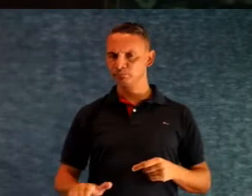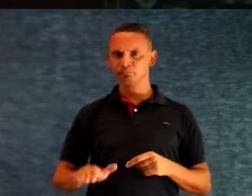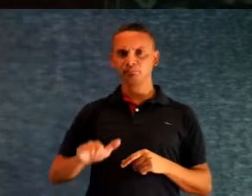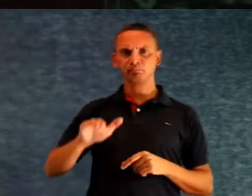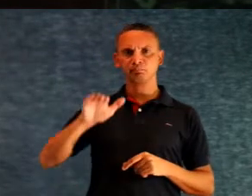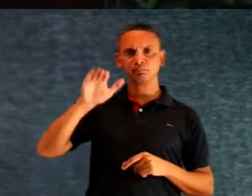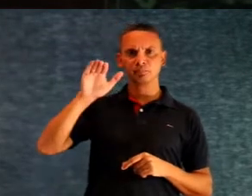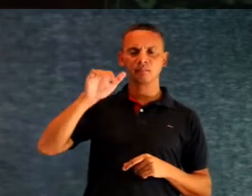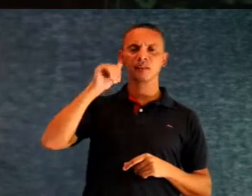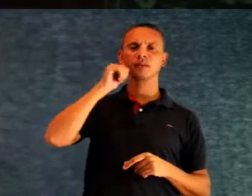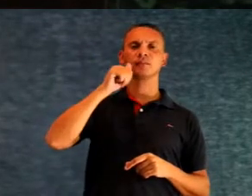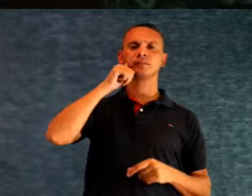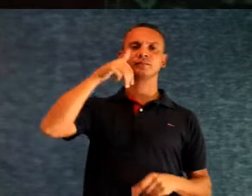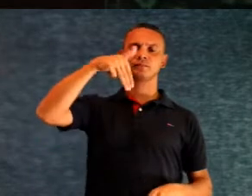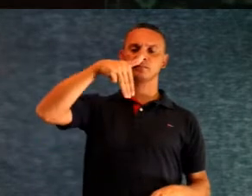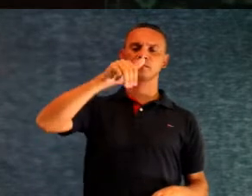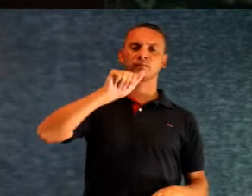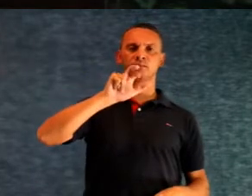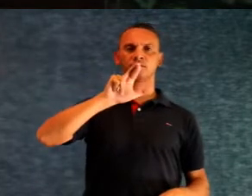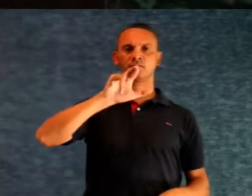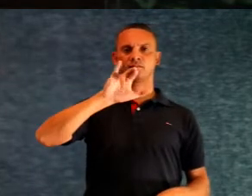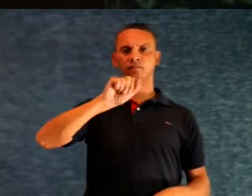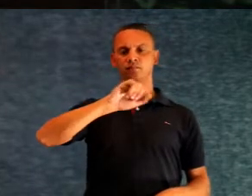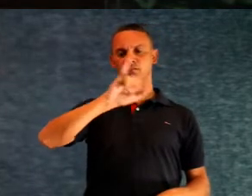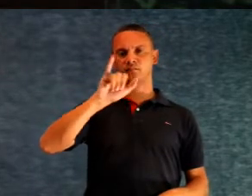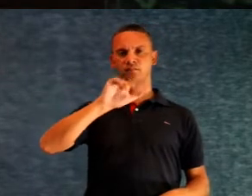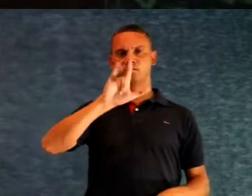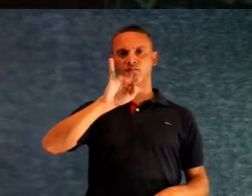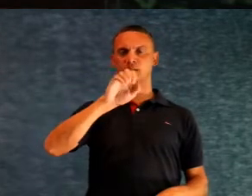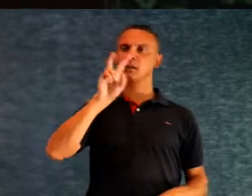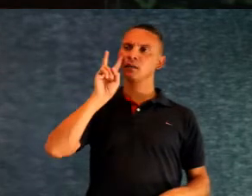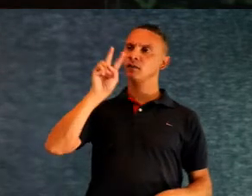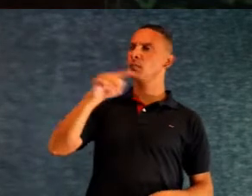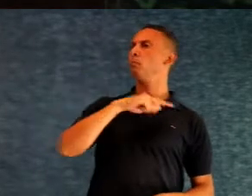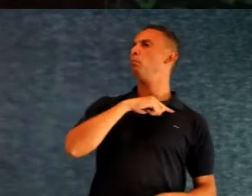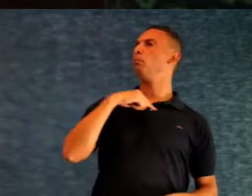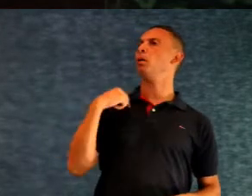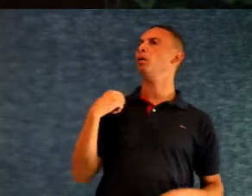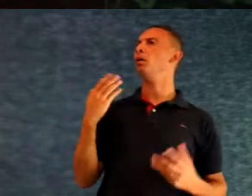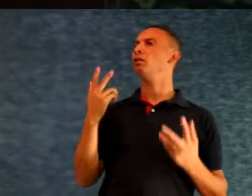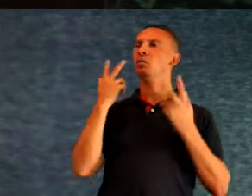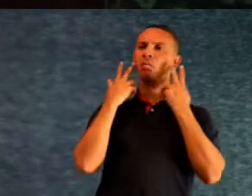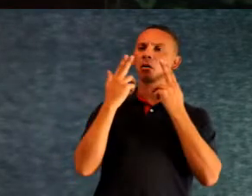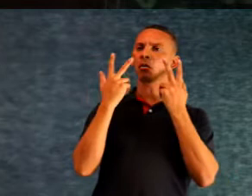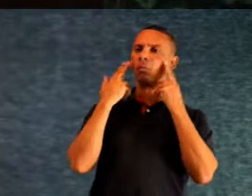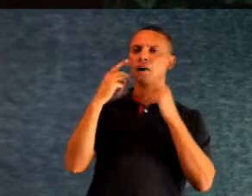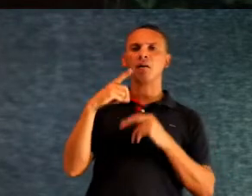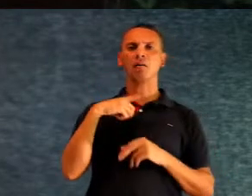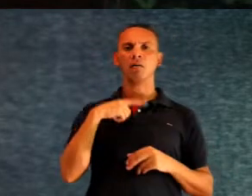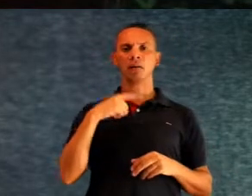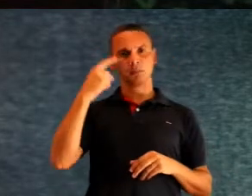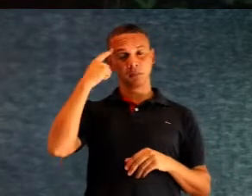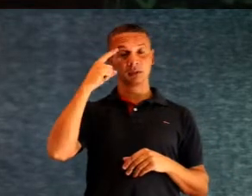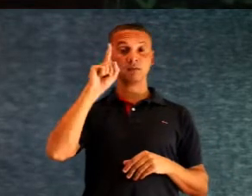né? da nossa passagem pela terra. Então, Drummond ia ao cemitério São João Batista e ia